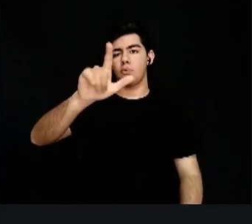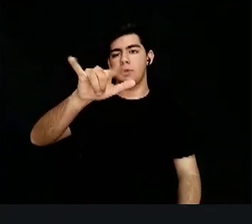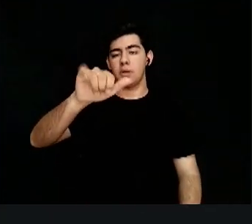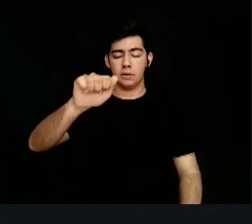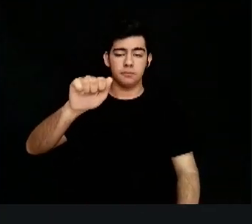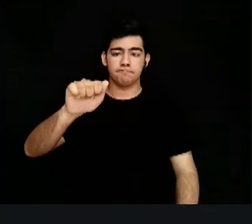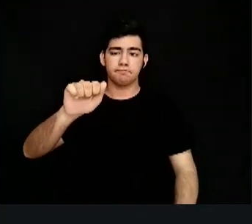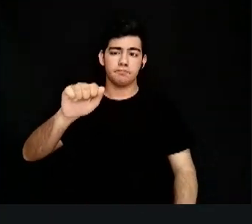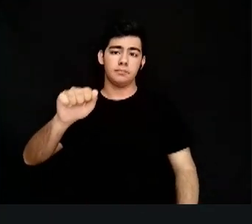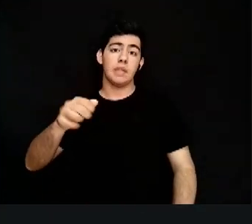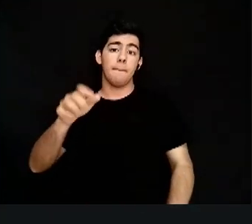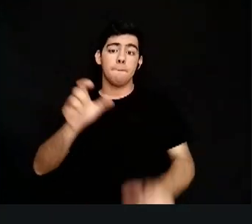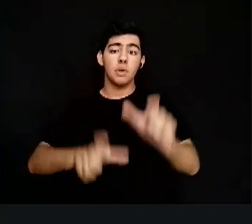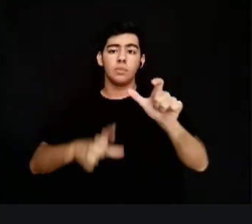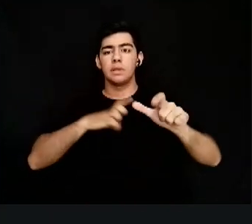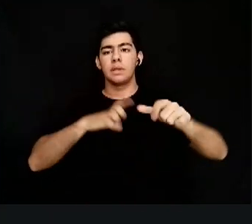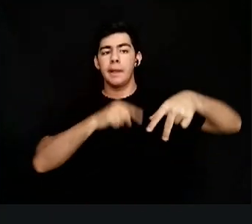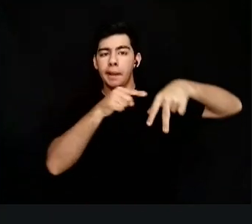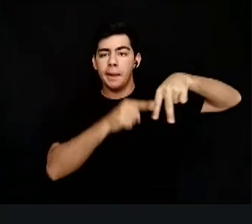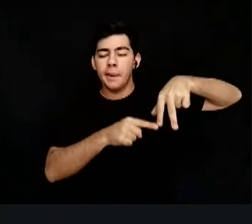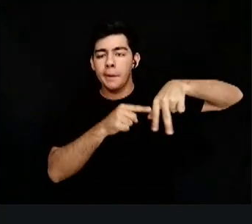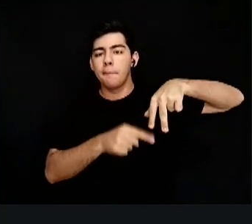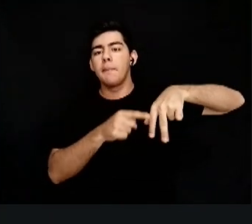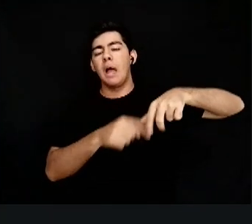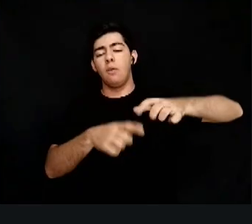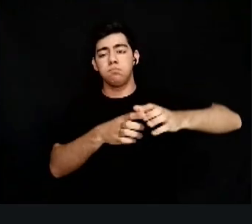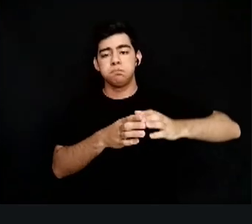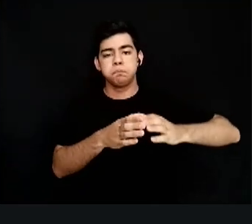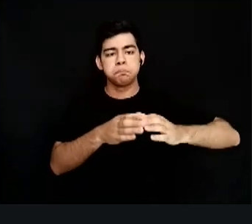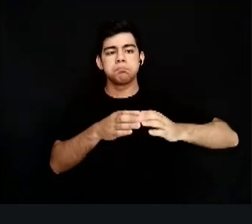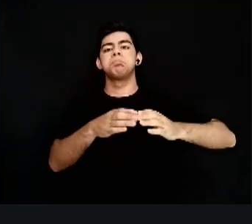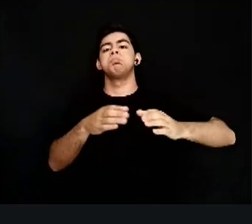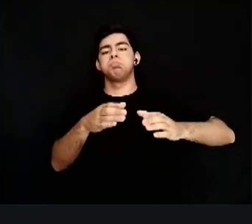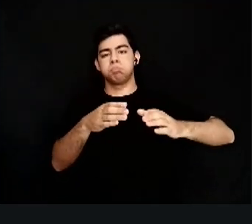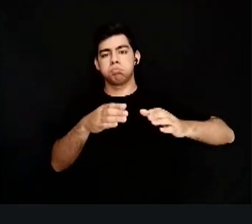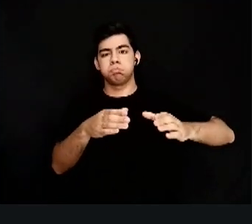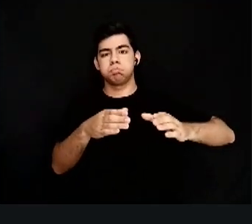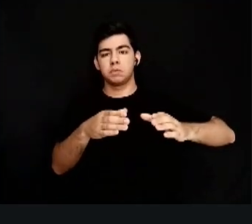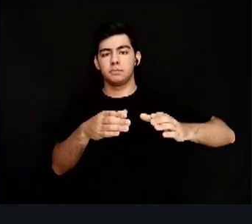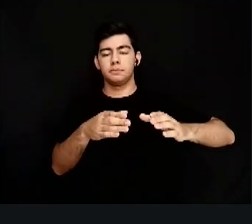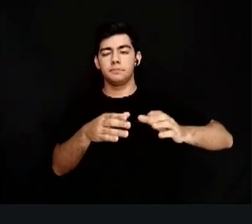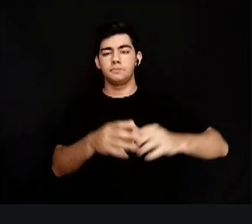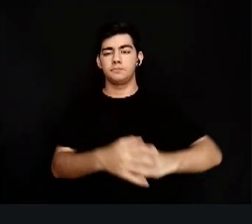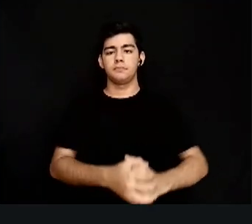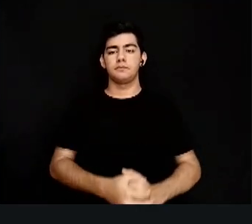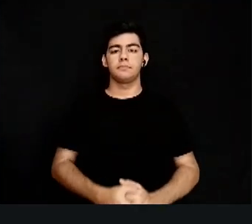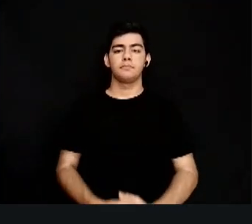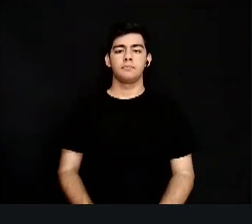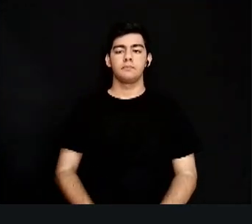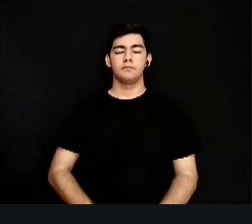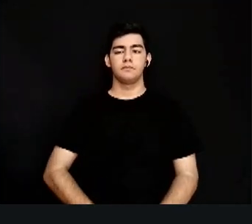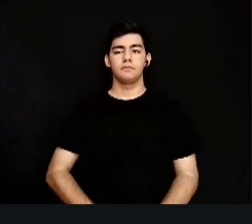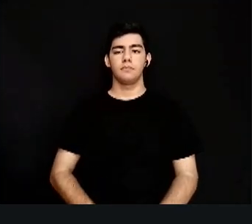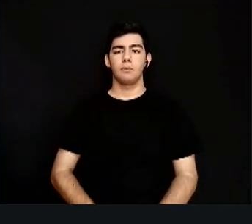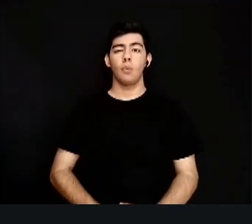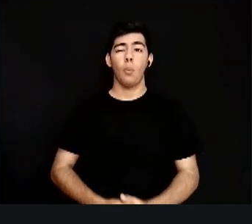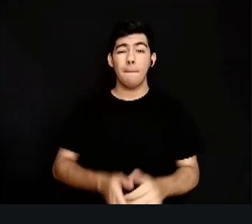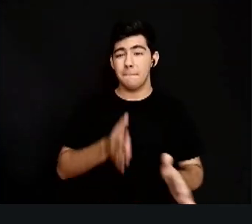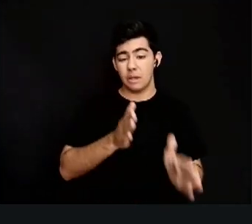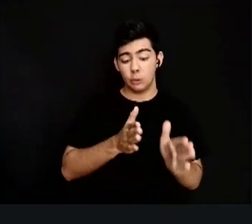pulmonar, né, esses pacientes que têm trombose nas pernas, principalmente tromboses da coxa para cima, nas veias maiores,